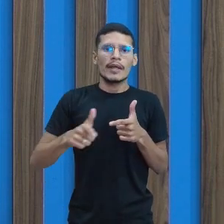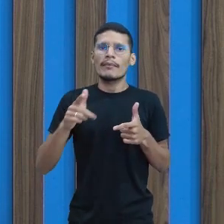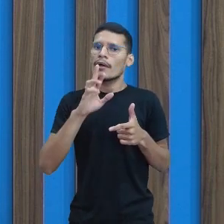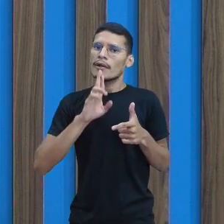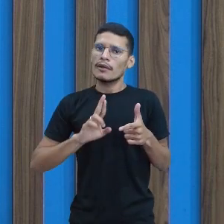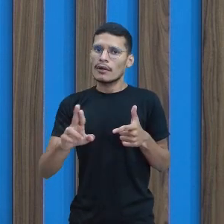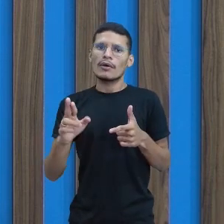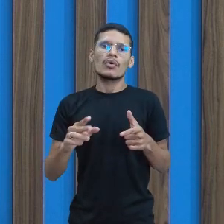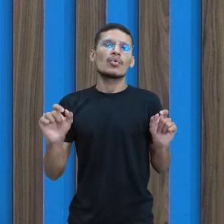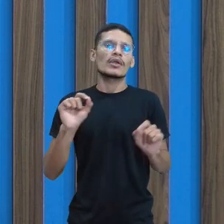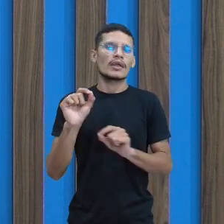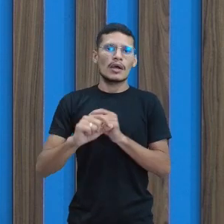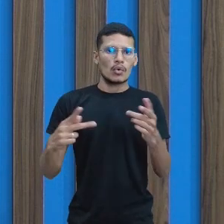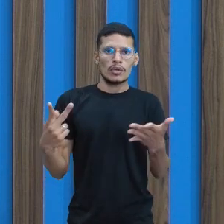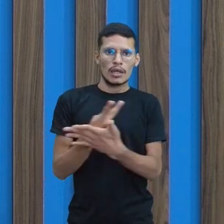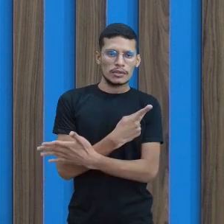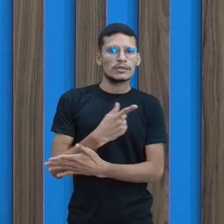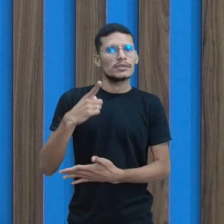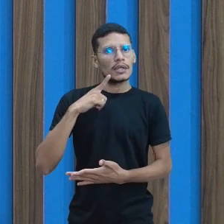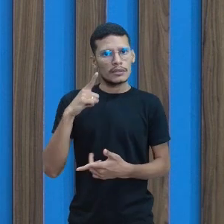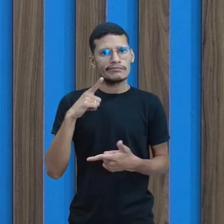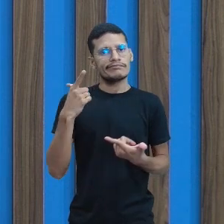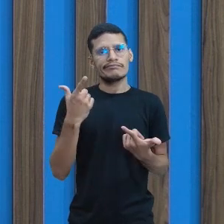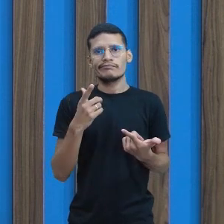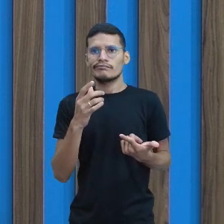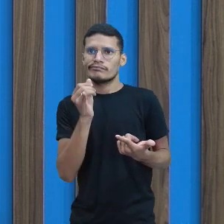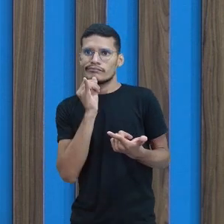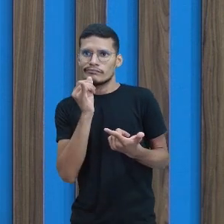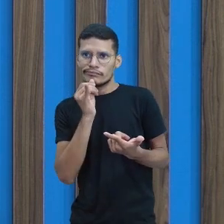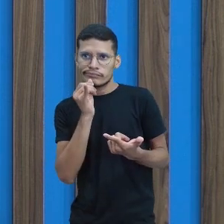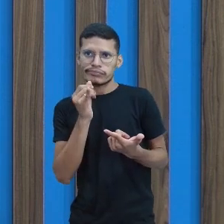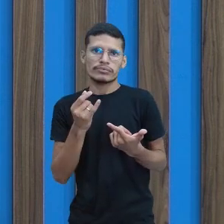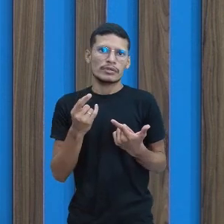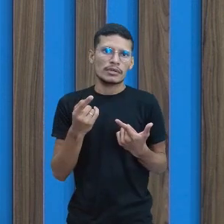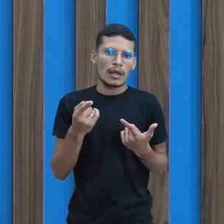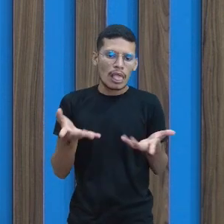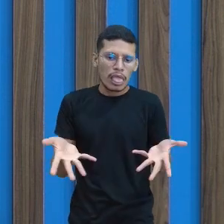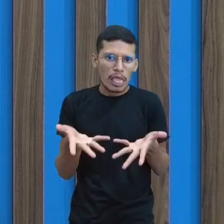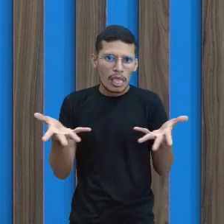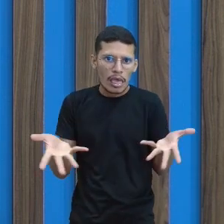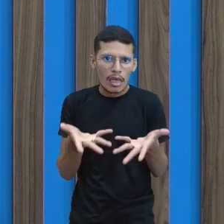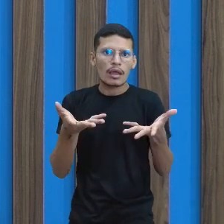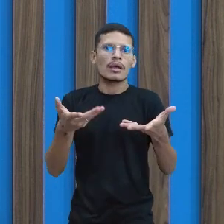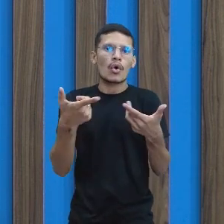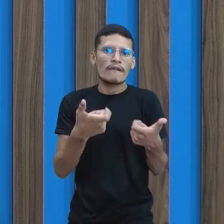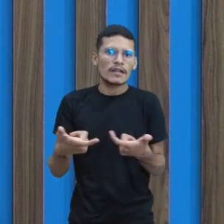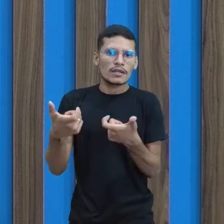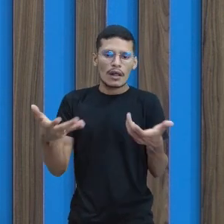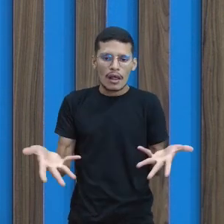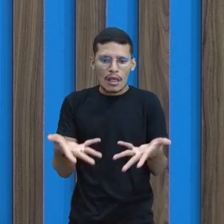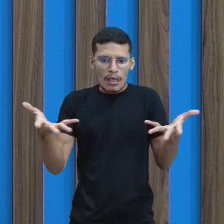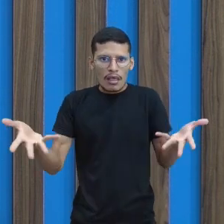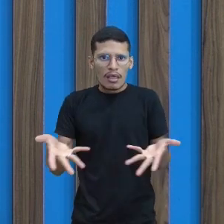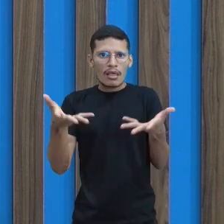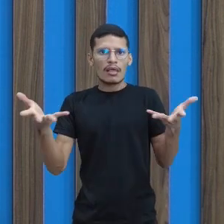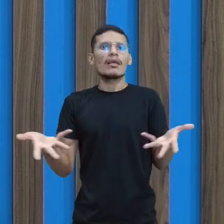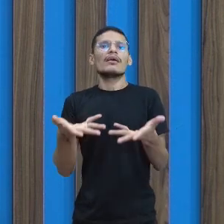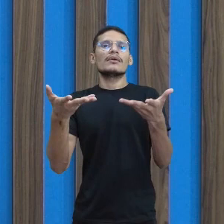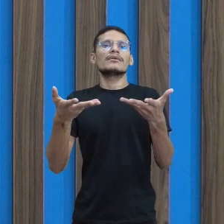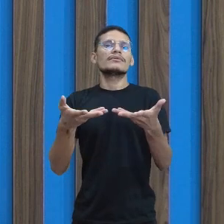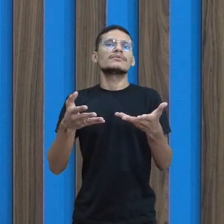terminam trabalhando, né, de forma que eles atiçam mais os conflitos do que eles contribuem,